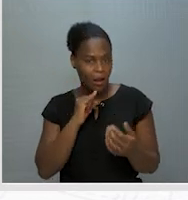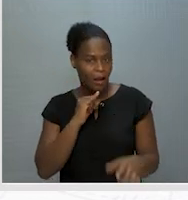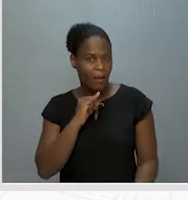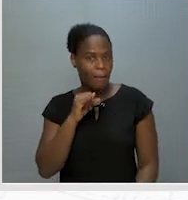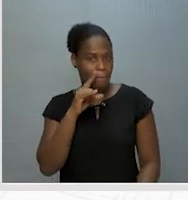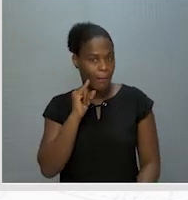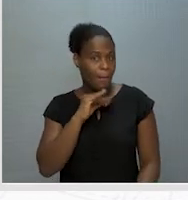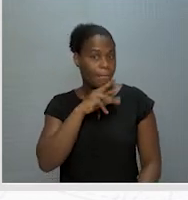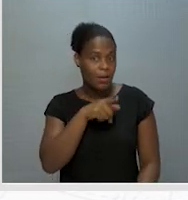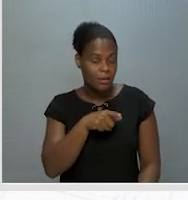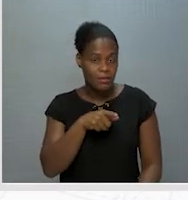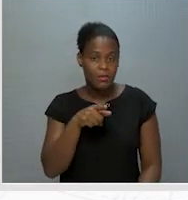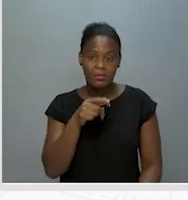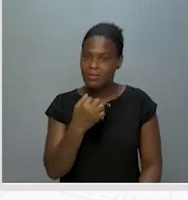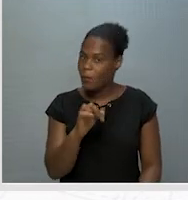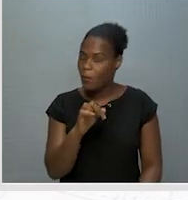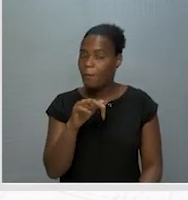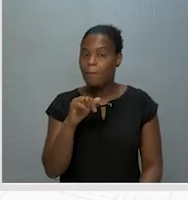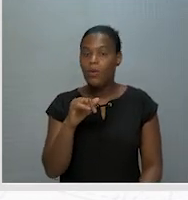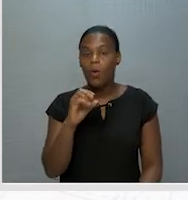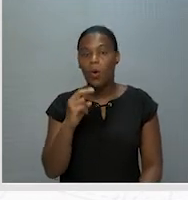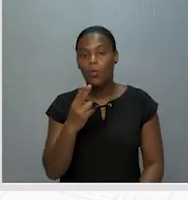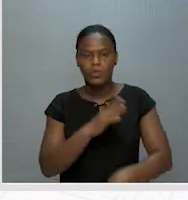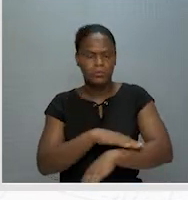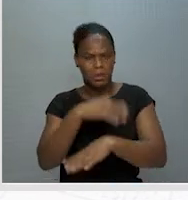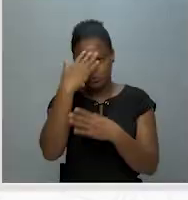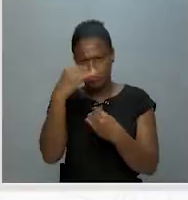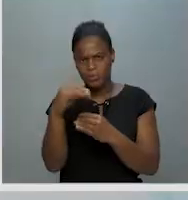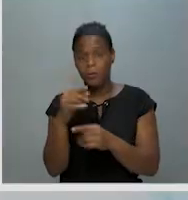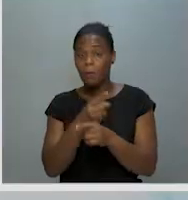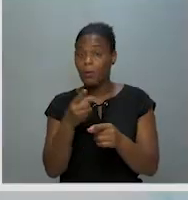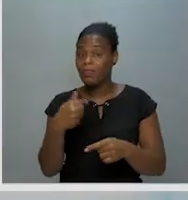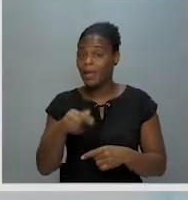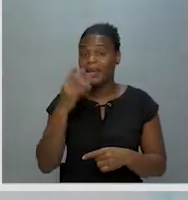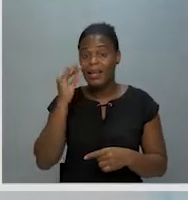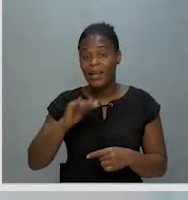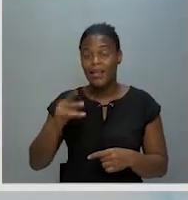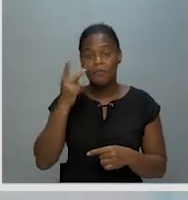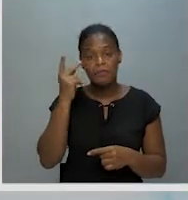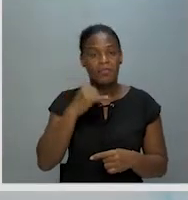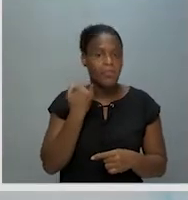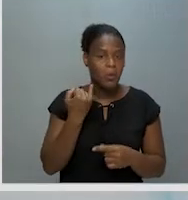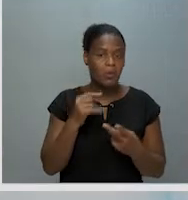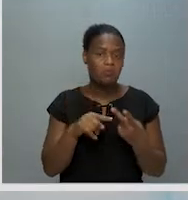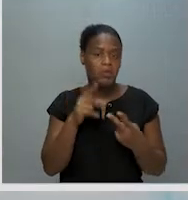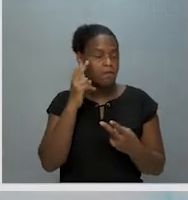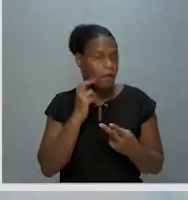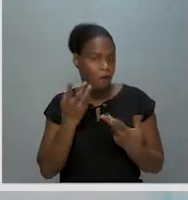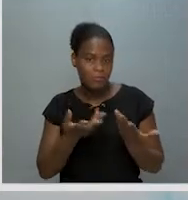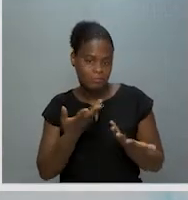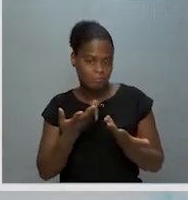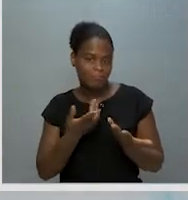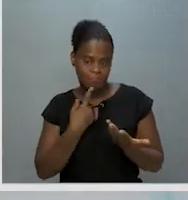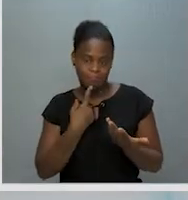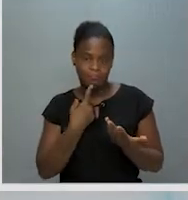pais, somente dos pais, não, ou encarregados de educação, porque há crianças que moram com tios, com avós,